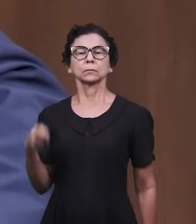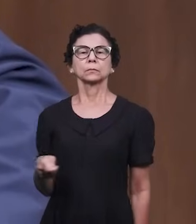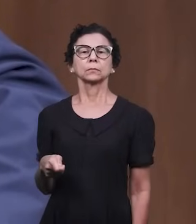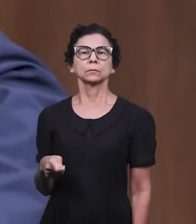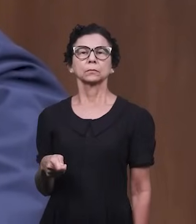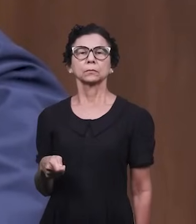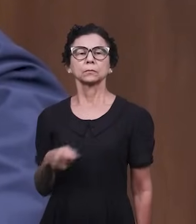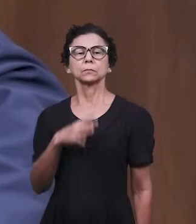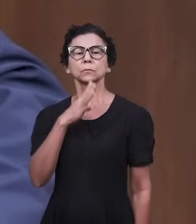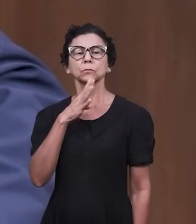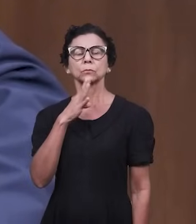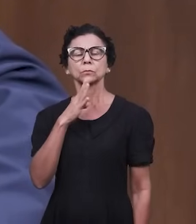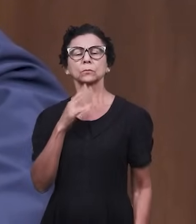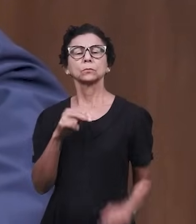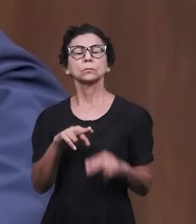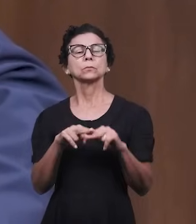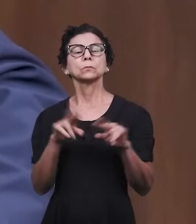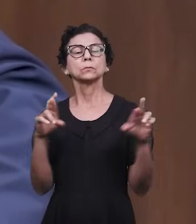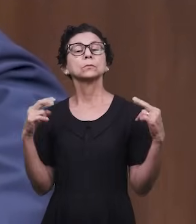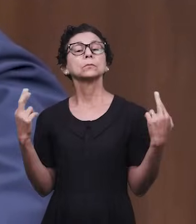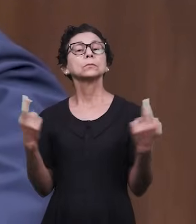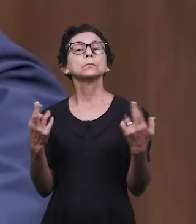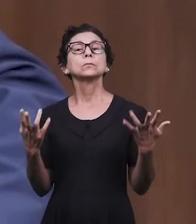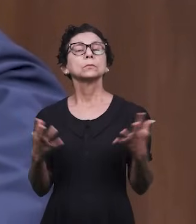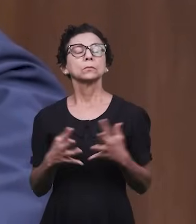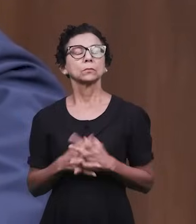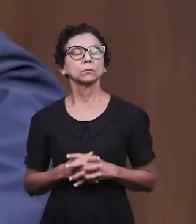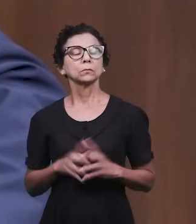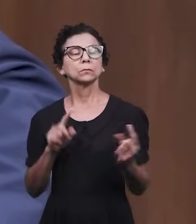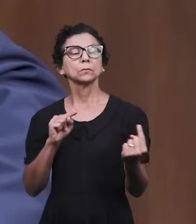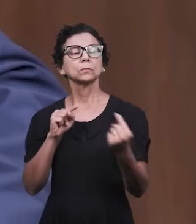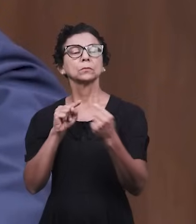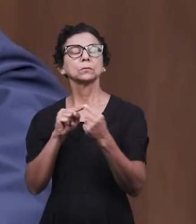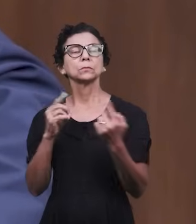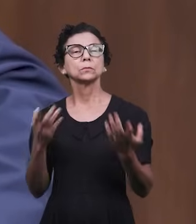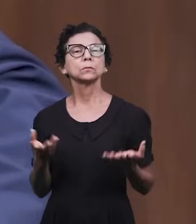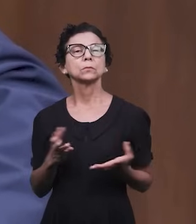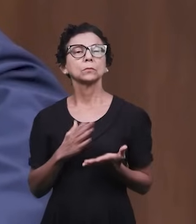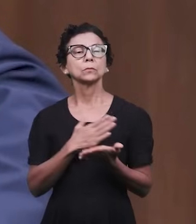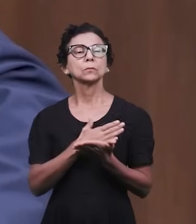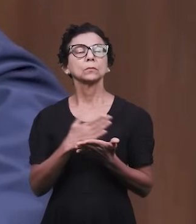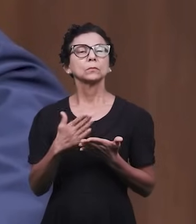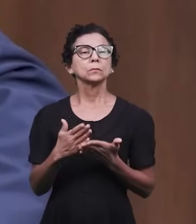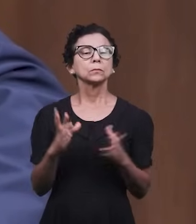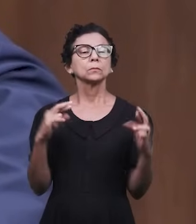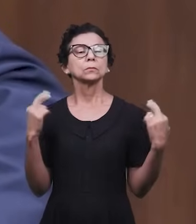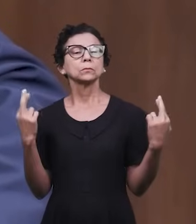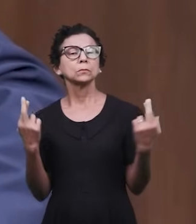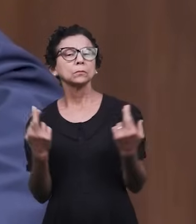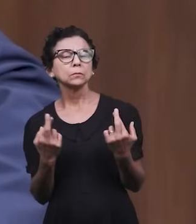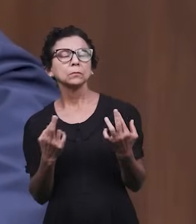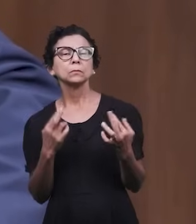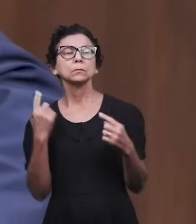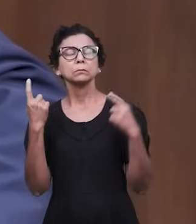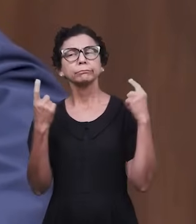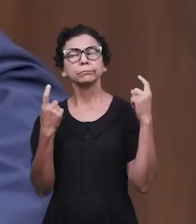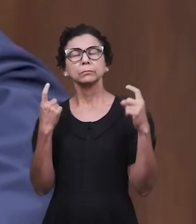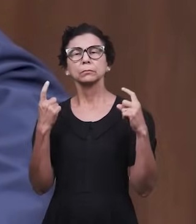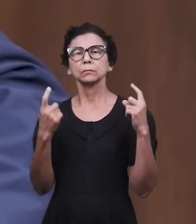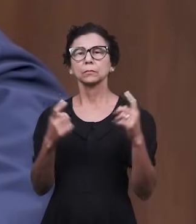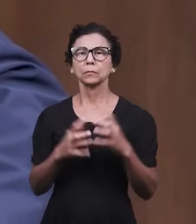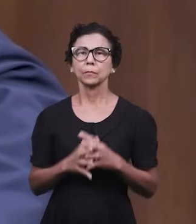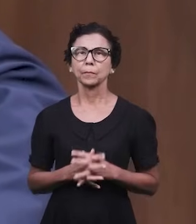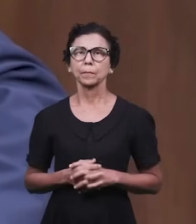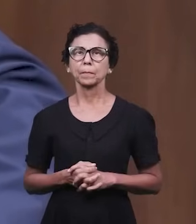qual era o cunho daquela reunião. Como o grupinho começava a se reunir, houve a preocupação, né, de